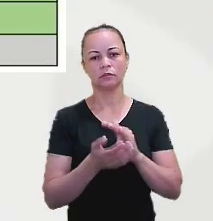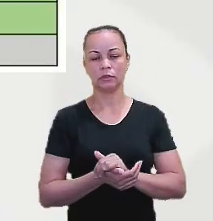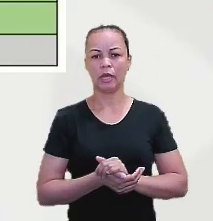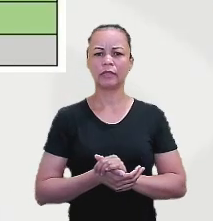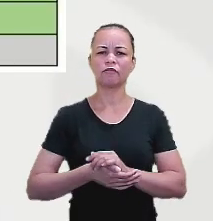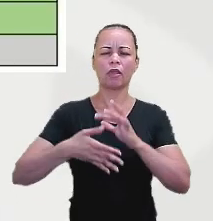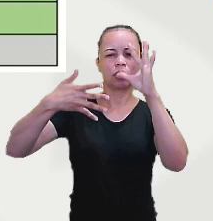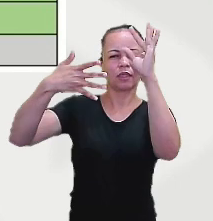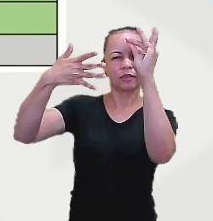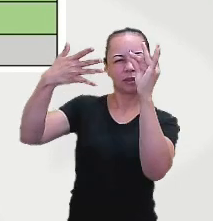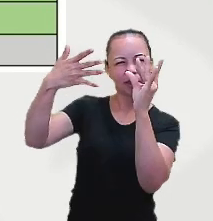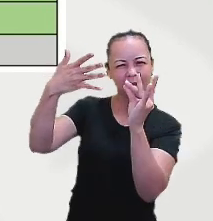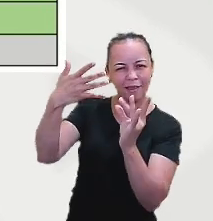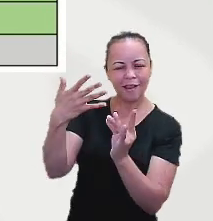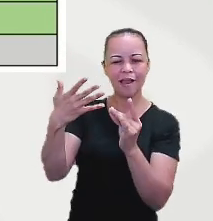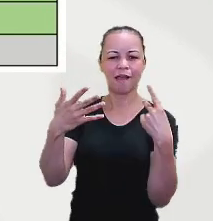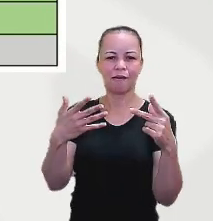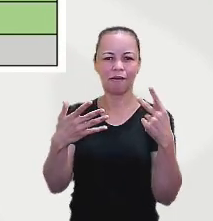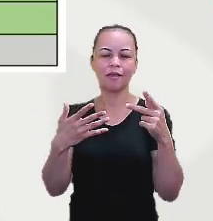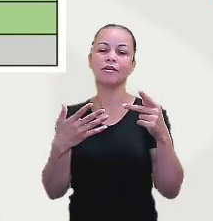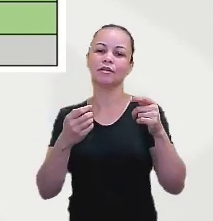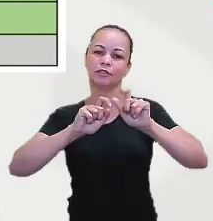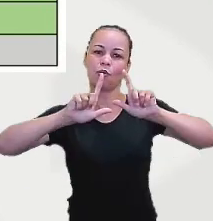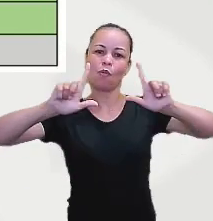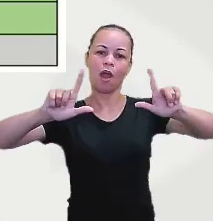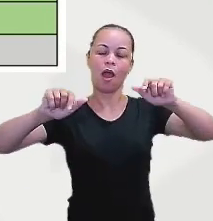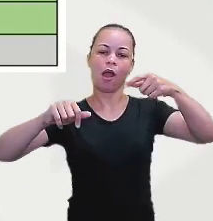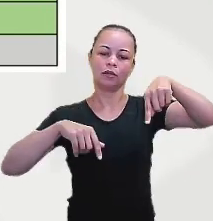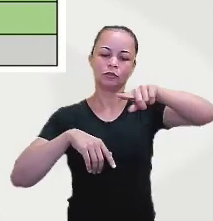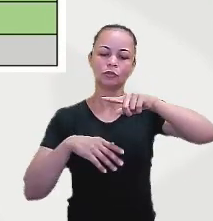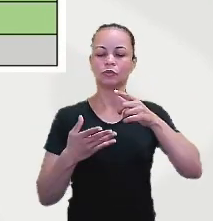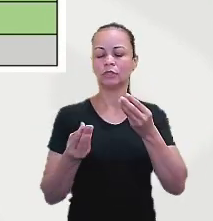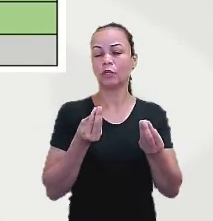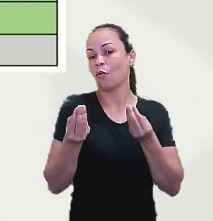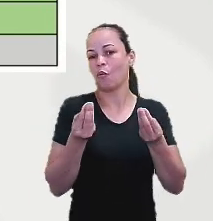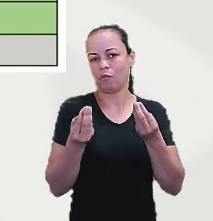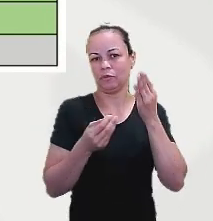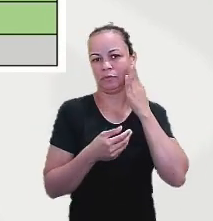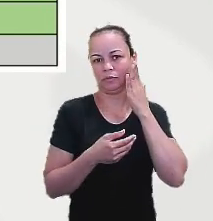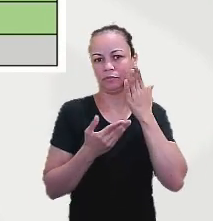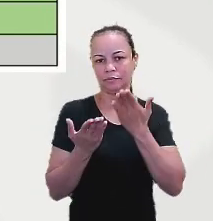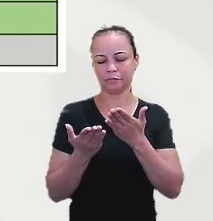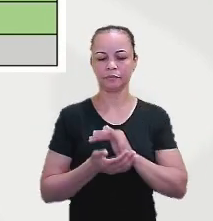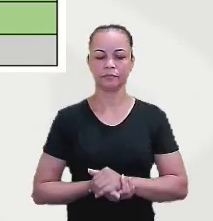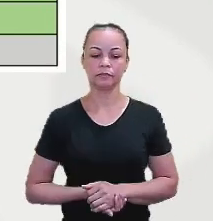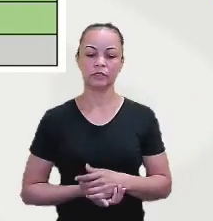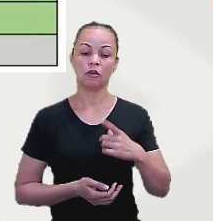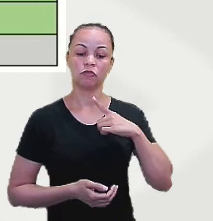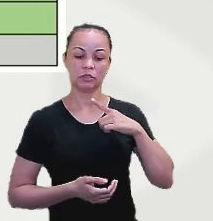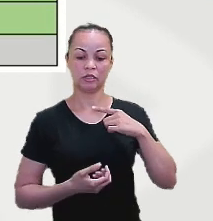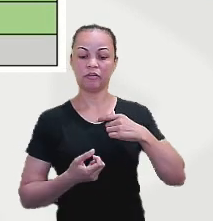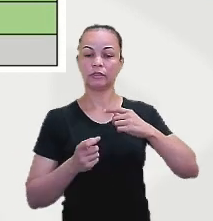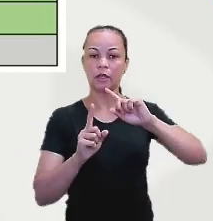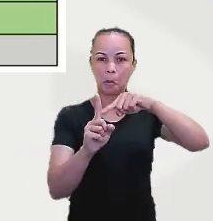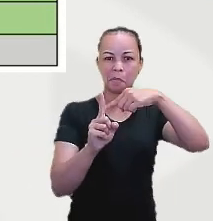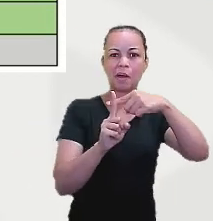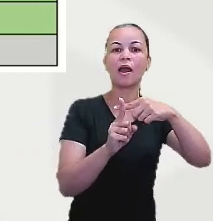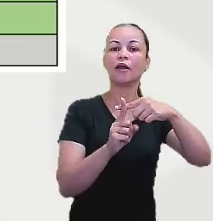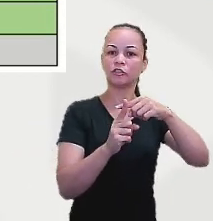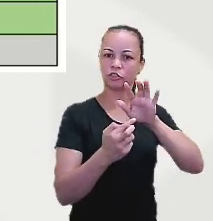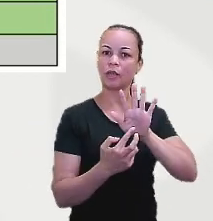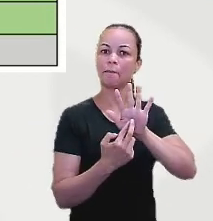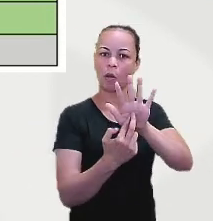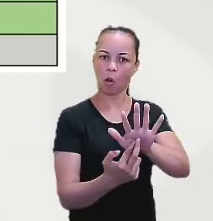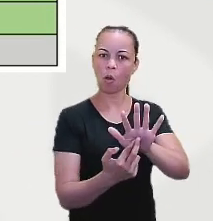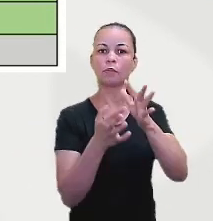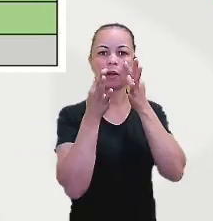detalhar esse quadro comparativo. Então, só para que vocês entendam como é que está gabaritado esse quadro. você vai ter o mais, que quer dizer presença dessa